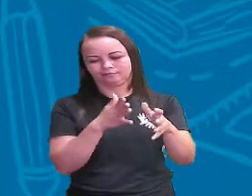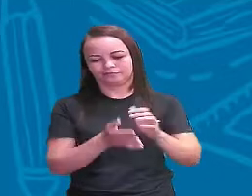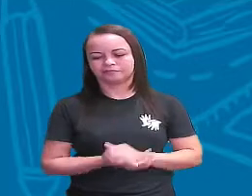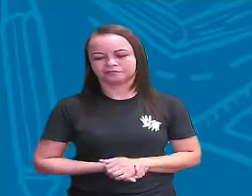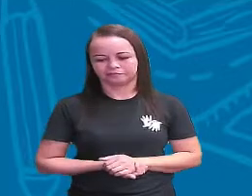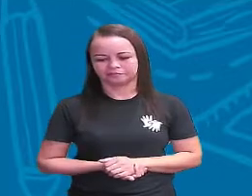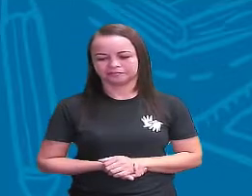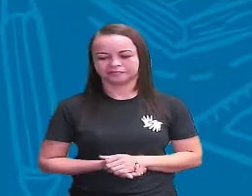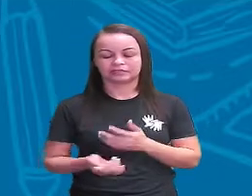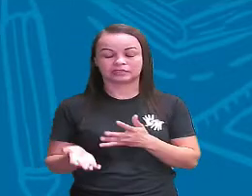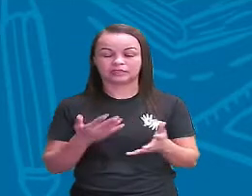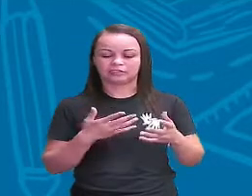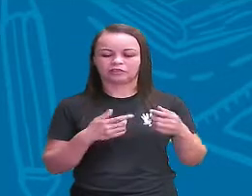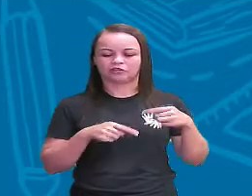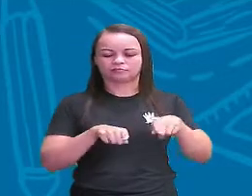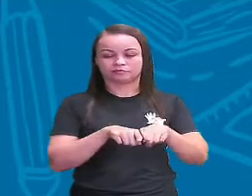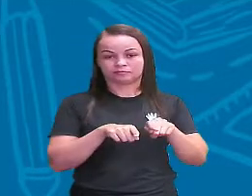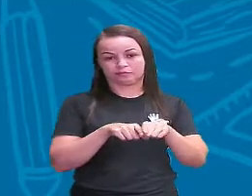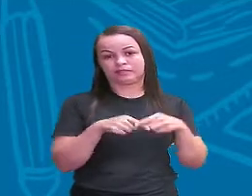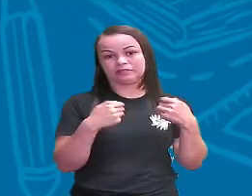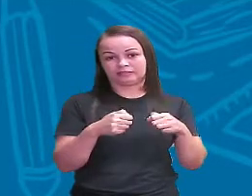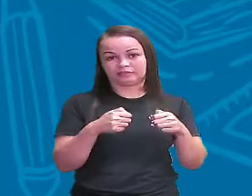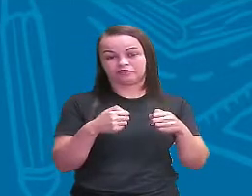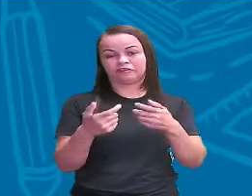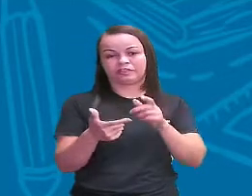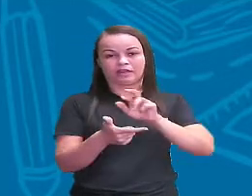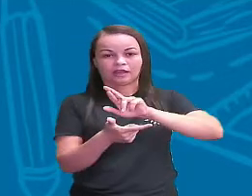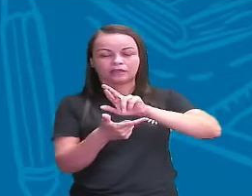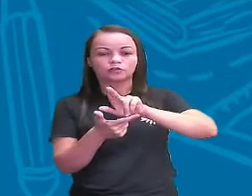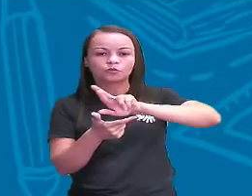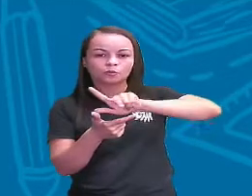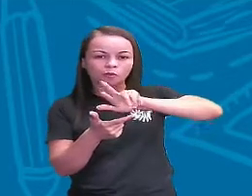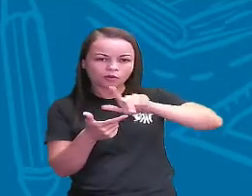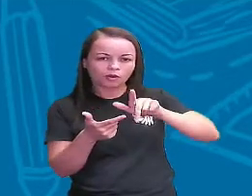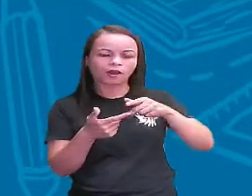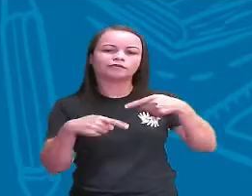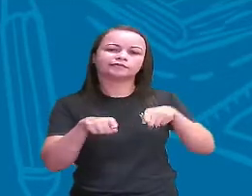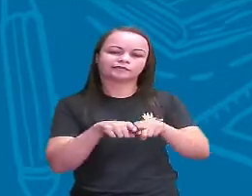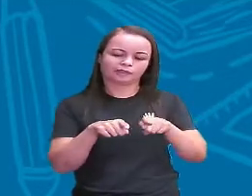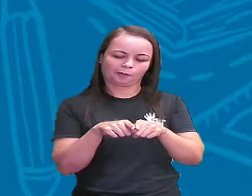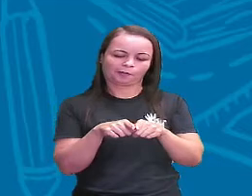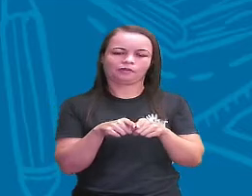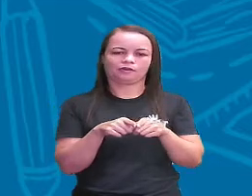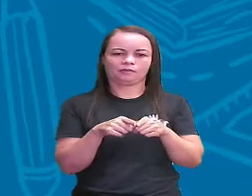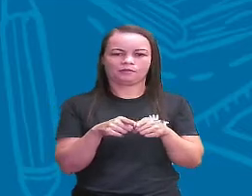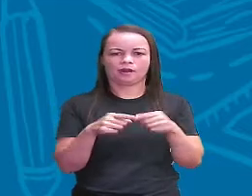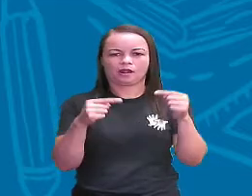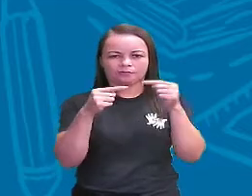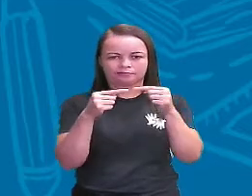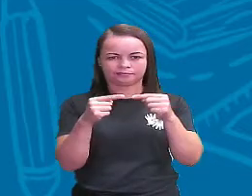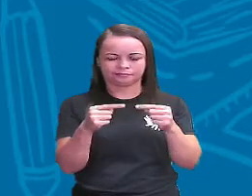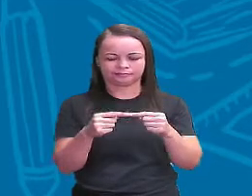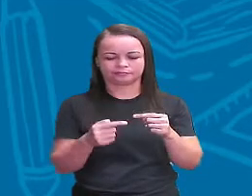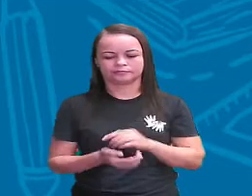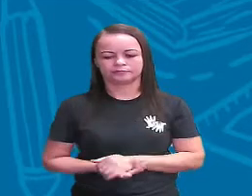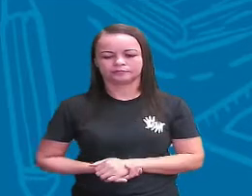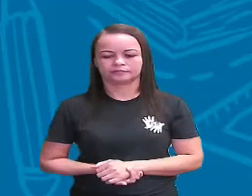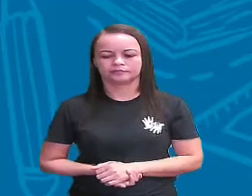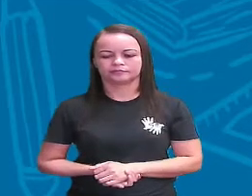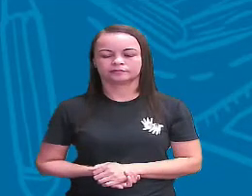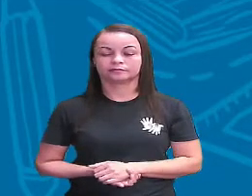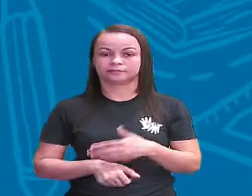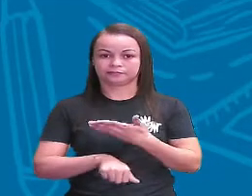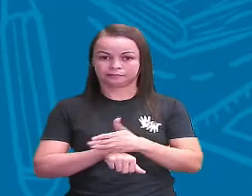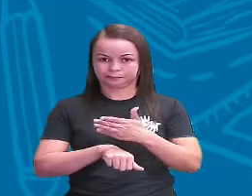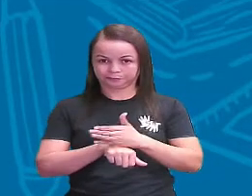adjetivo vem ficar no plural também, para combinar, tá certo? E aqui a gente tem um